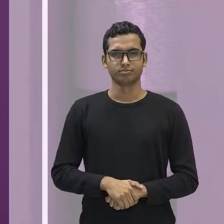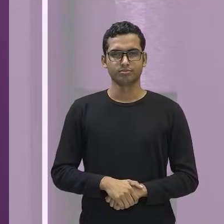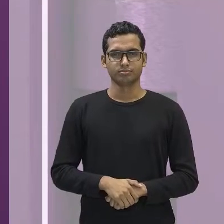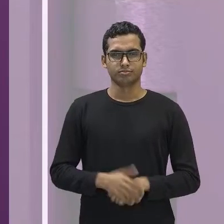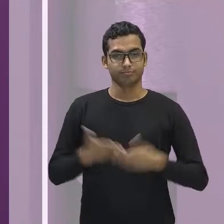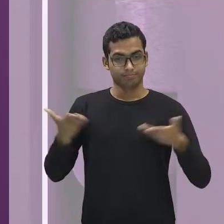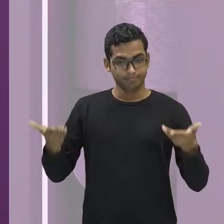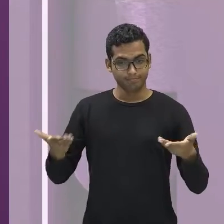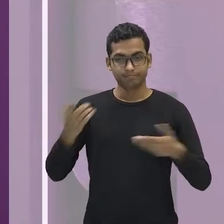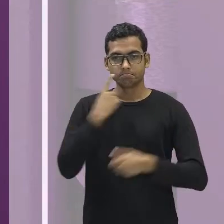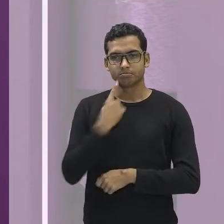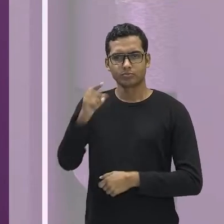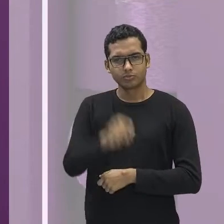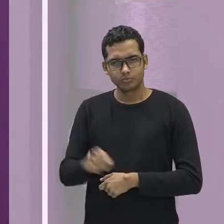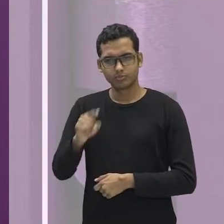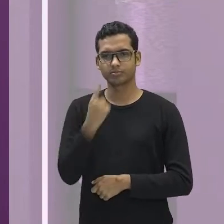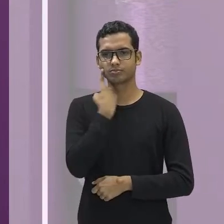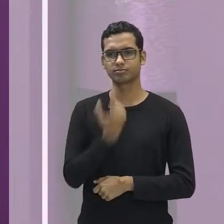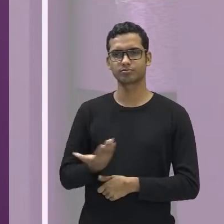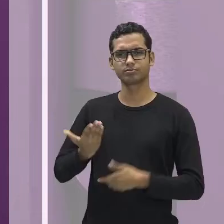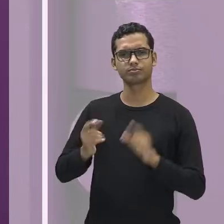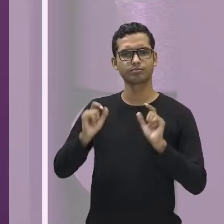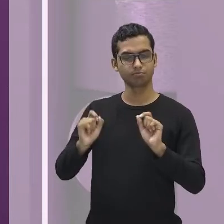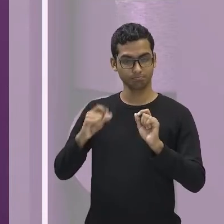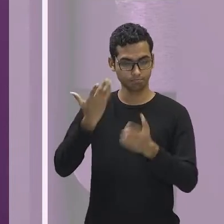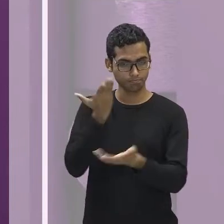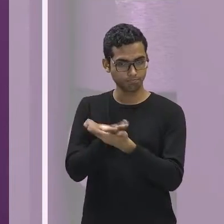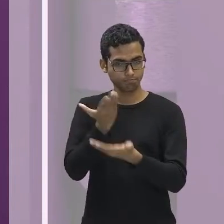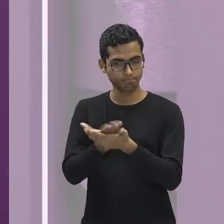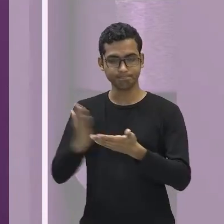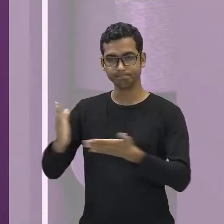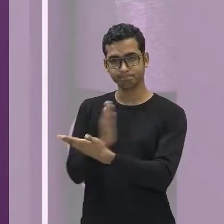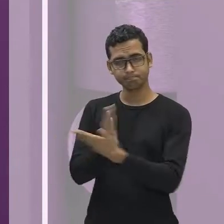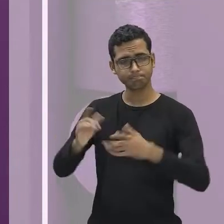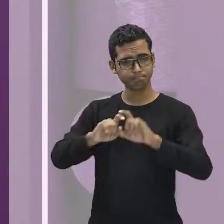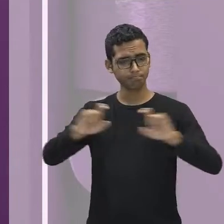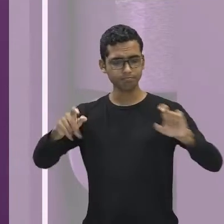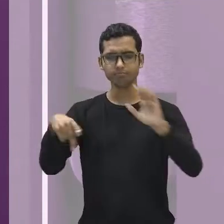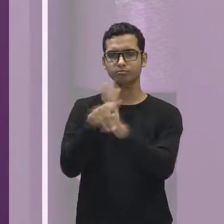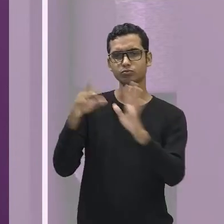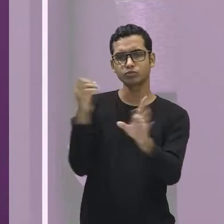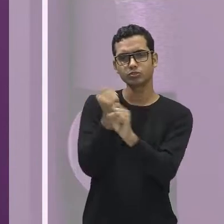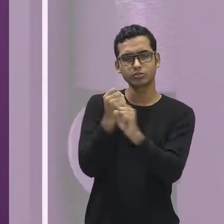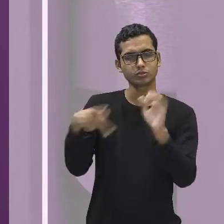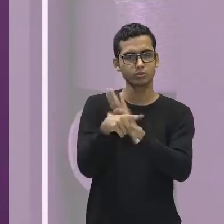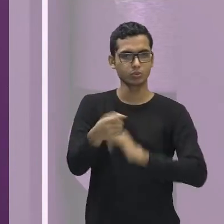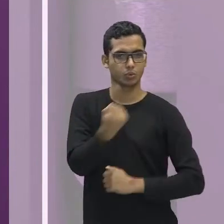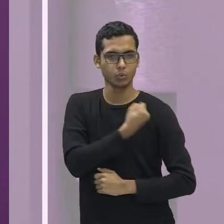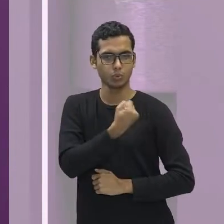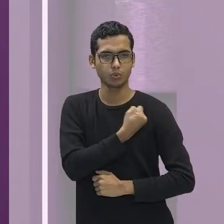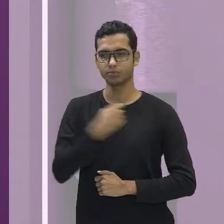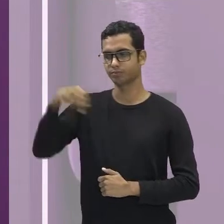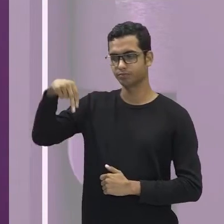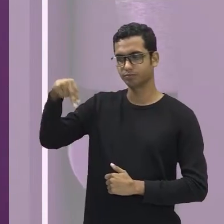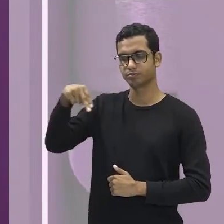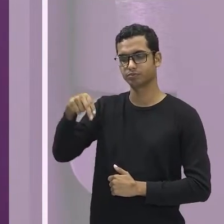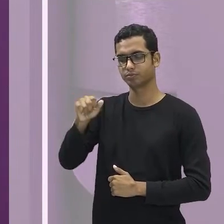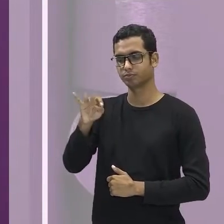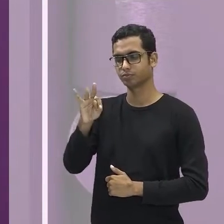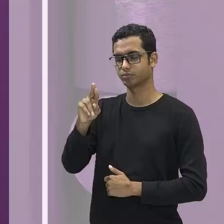Então, queridos, como nós vimos aí, vamos estudar algumas operações com os números naturais e a primeira delas